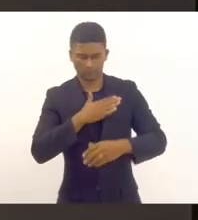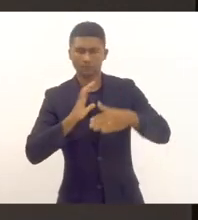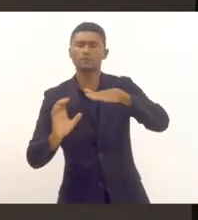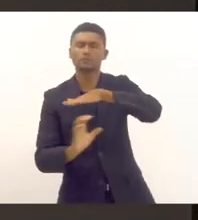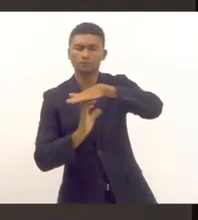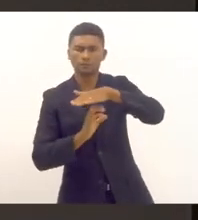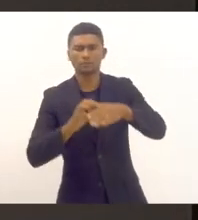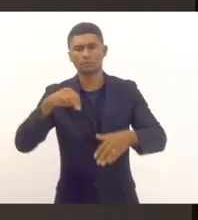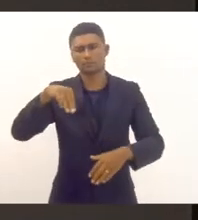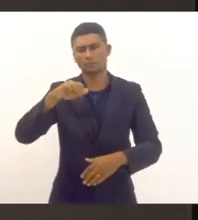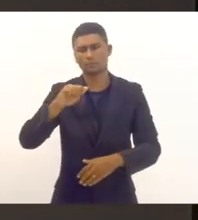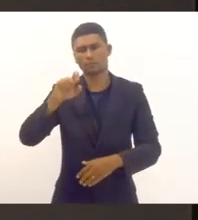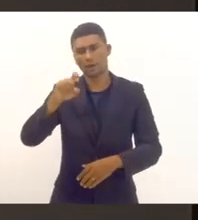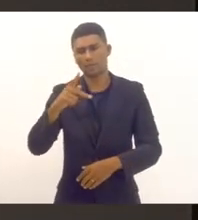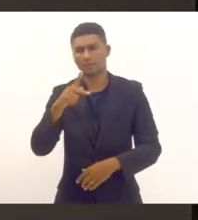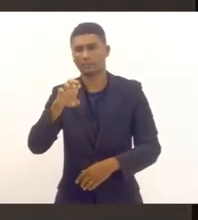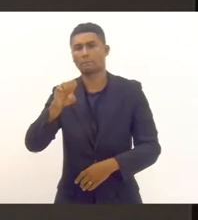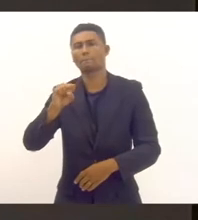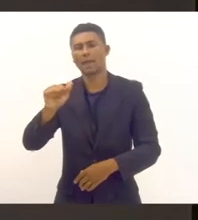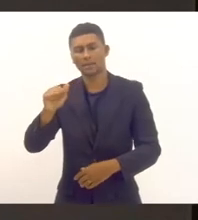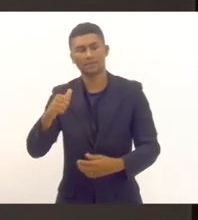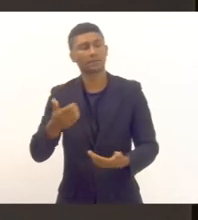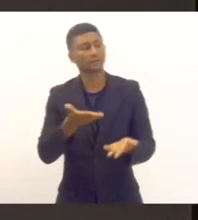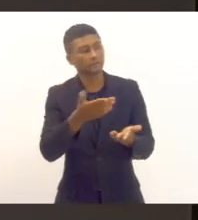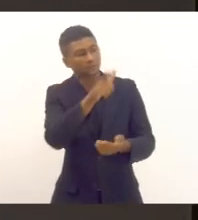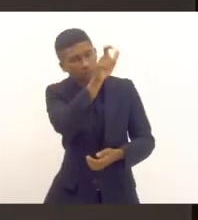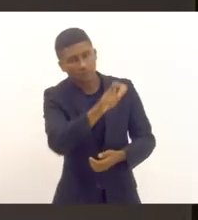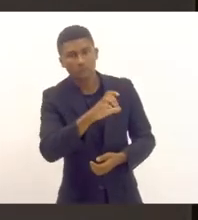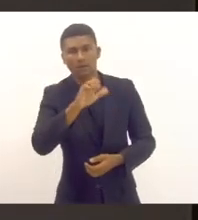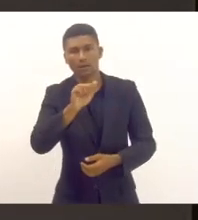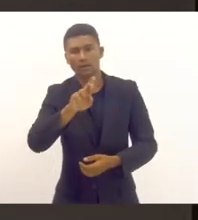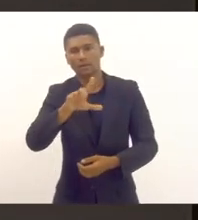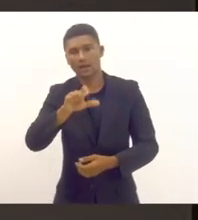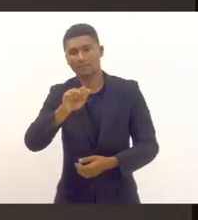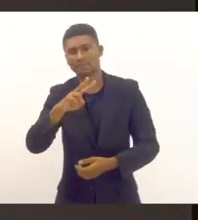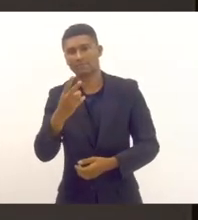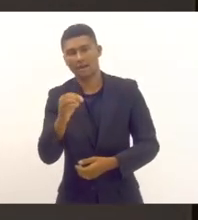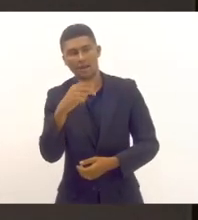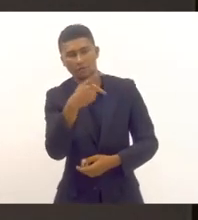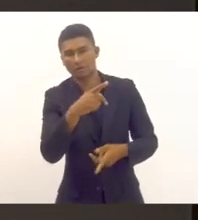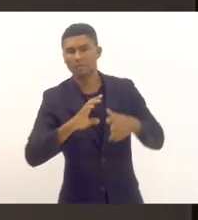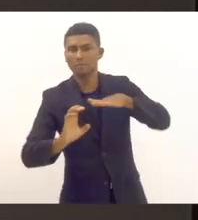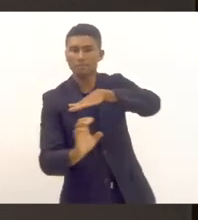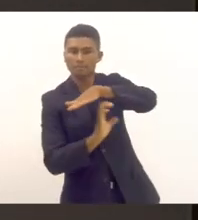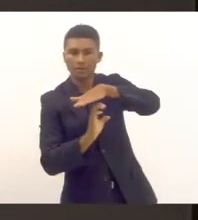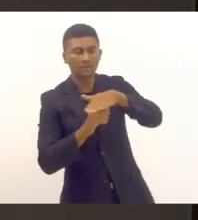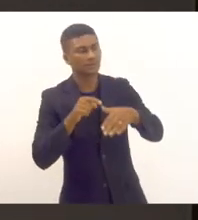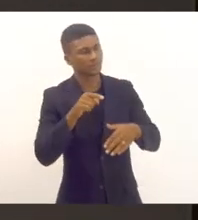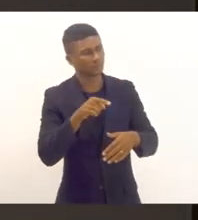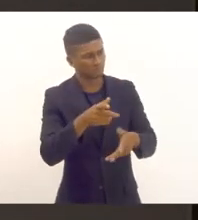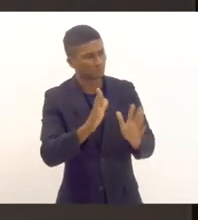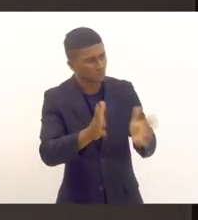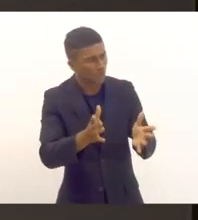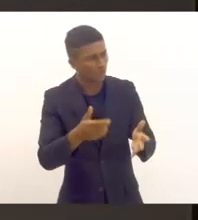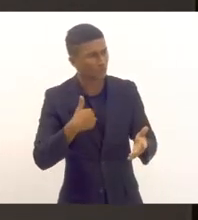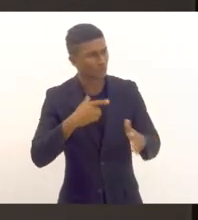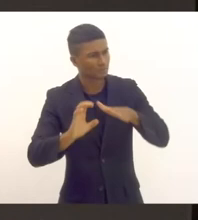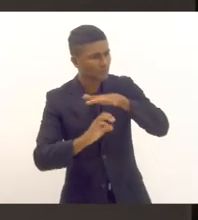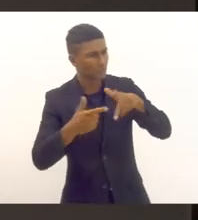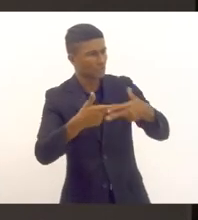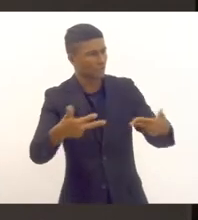Pesa, empresa do Silvio Carvalho, quantas empresas você desmontou, Silvio, para sair fora do Rio de Janeiro? Eu desmontei